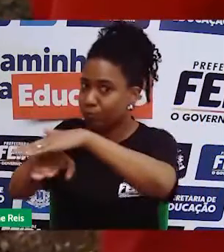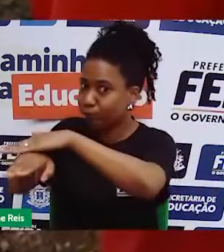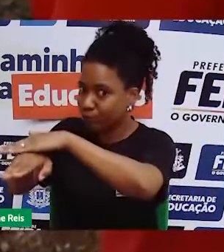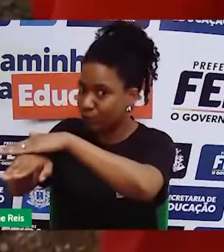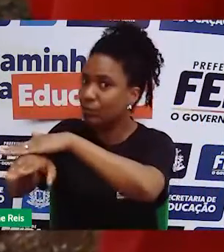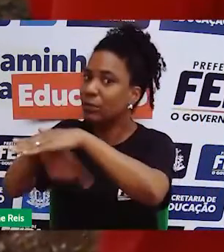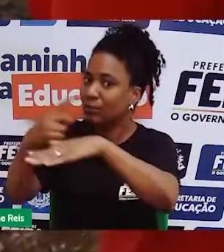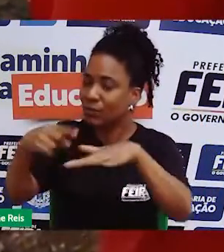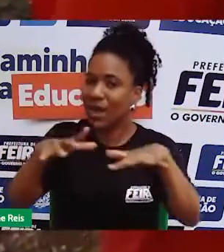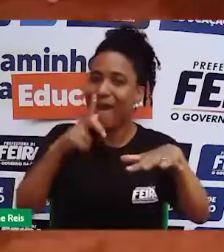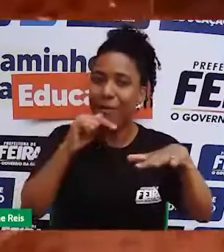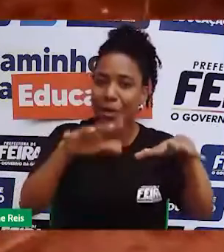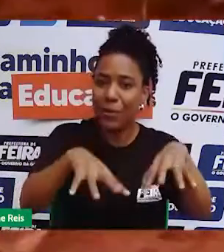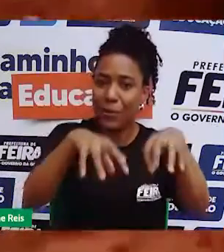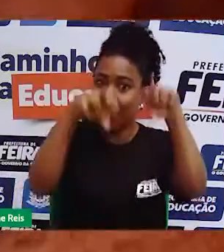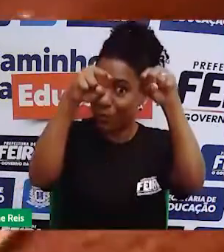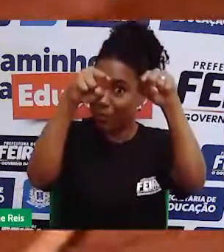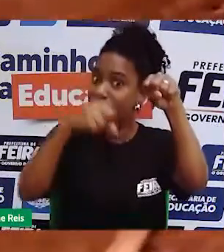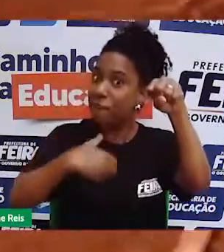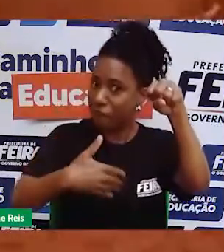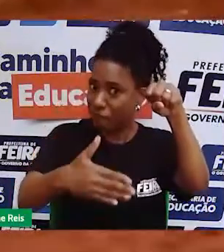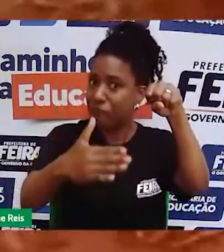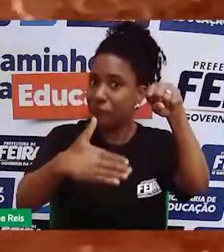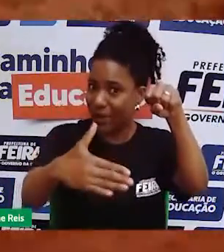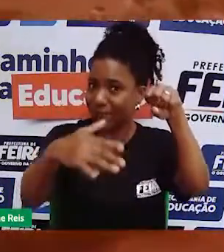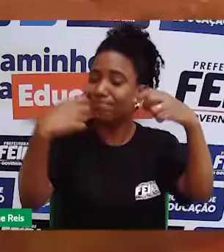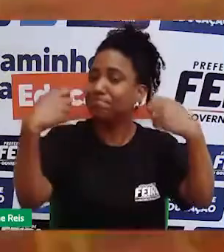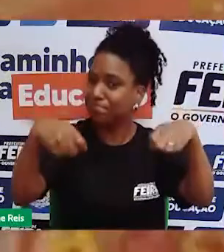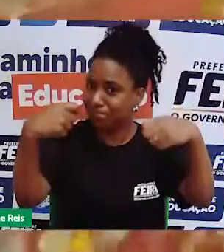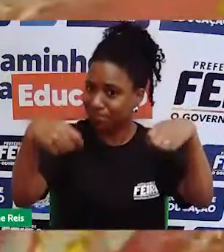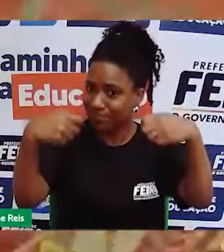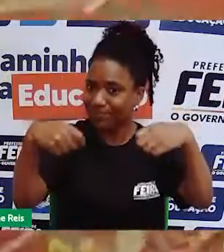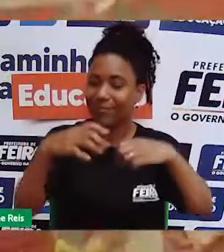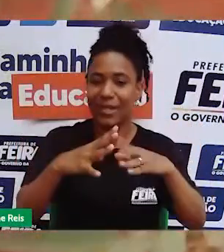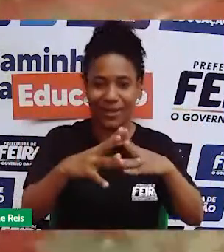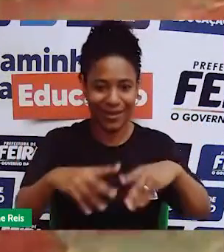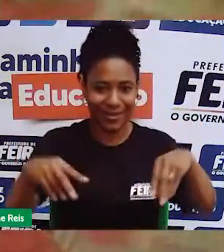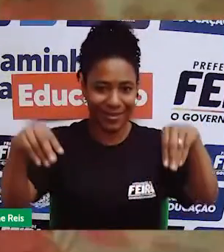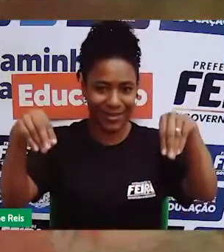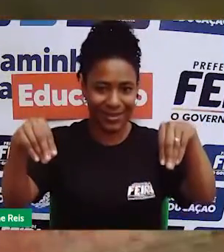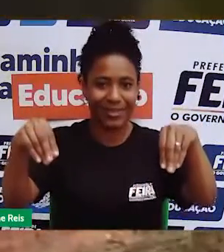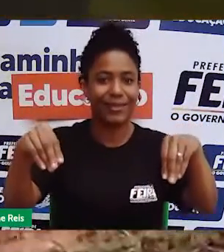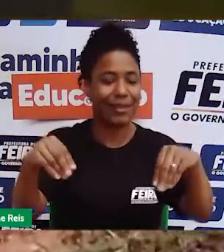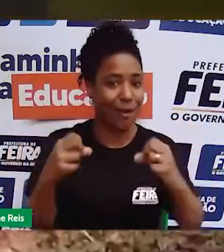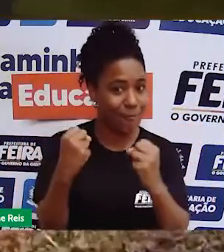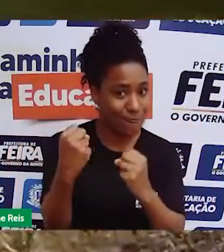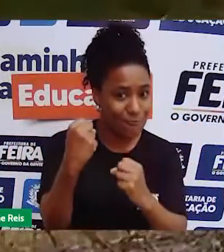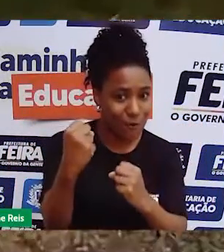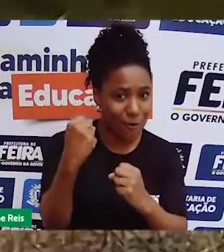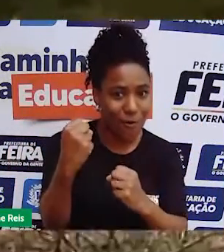precisar. É o que ele está fazendo. Terra fértil para produtores rurais e